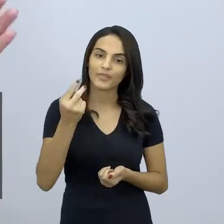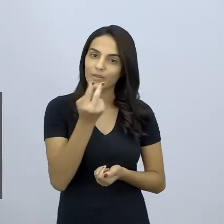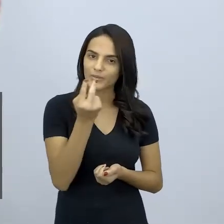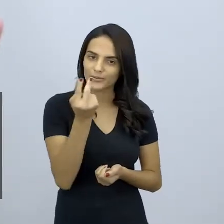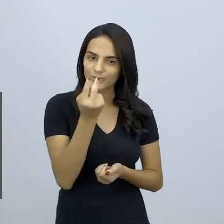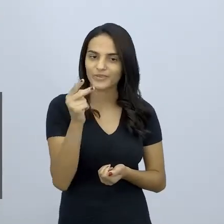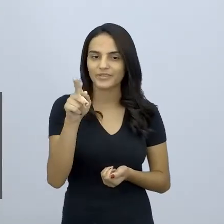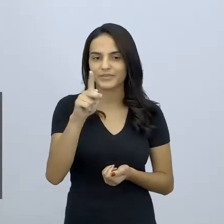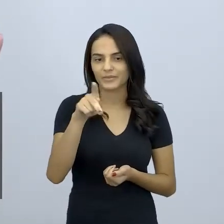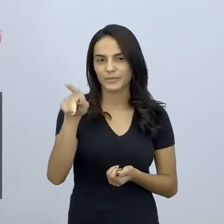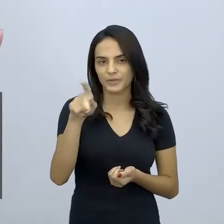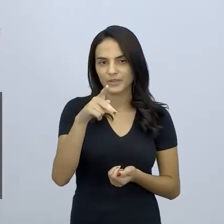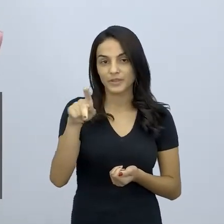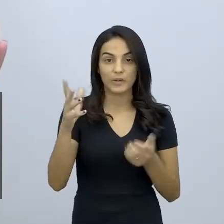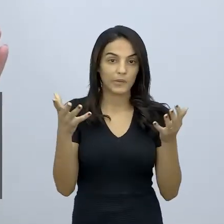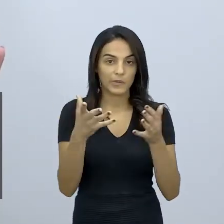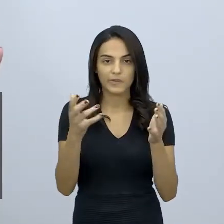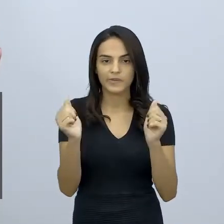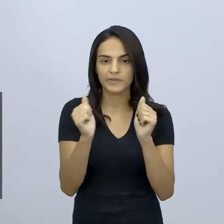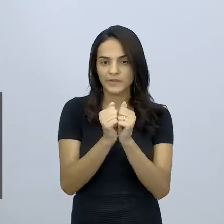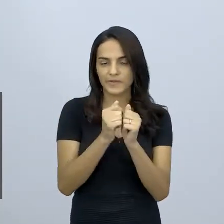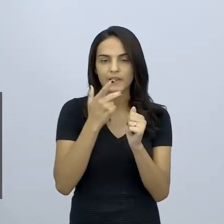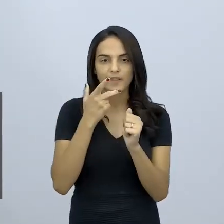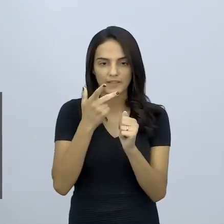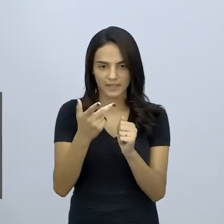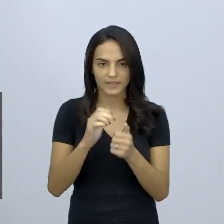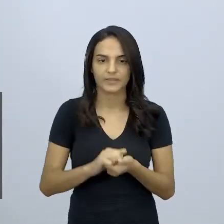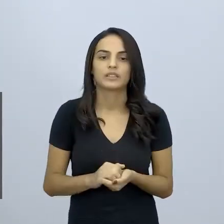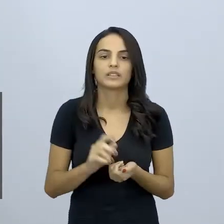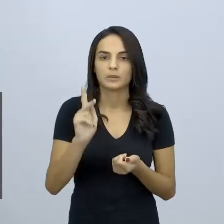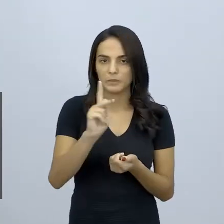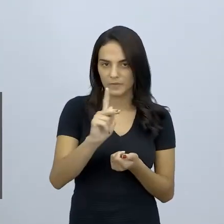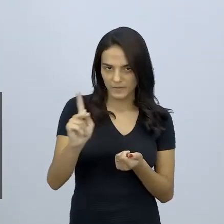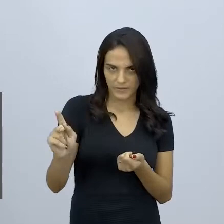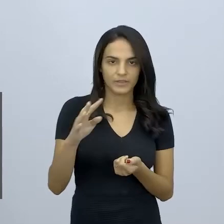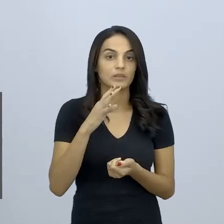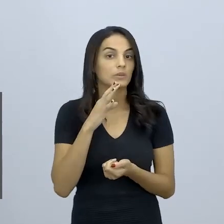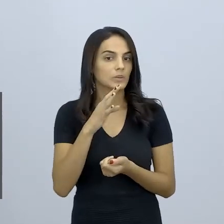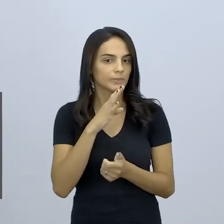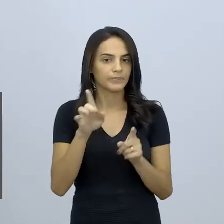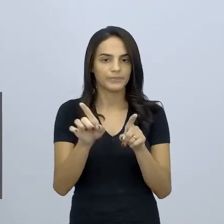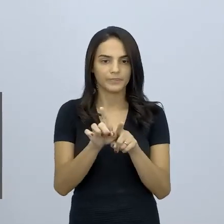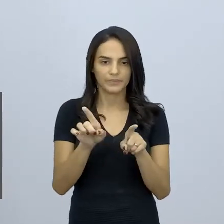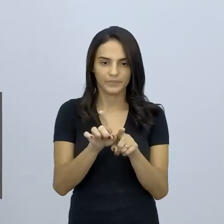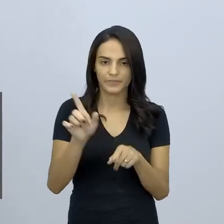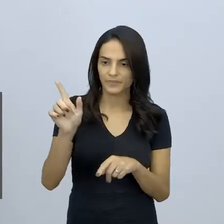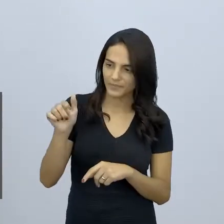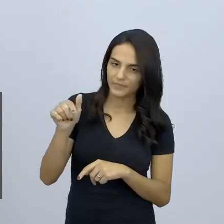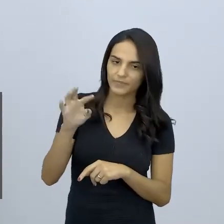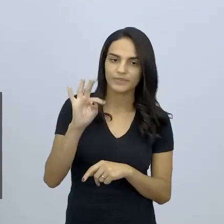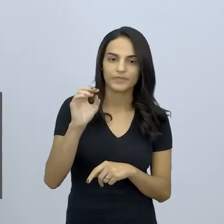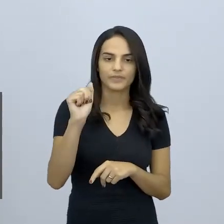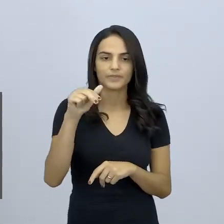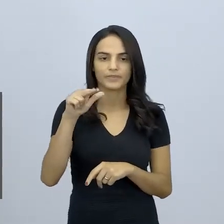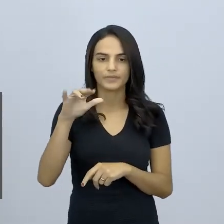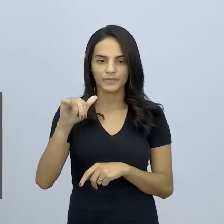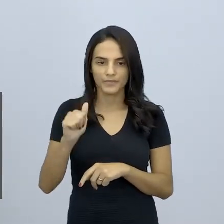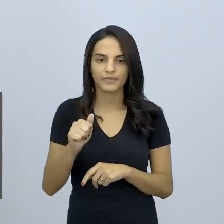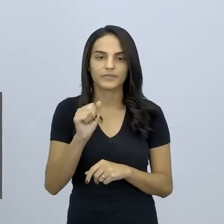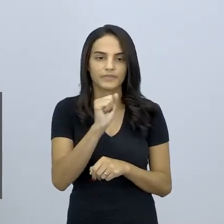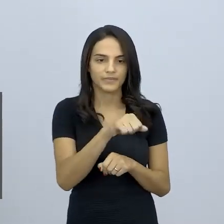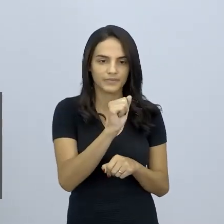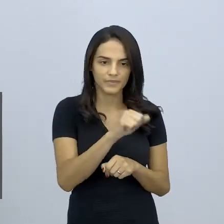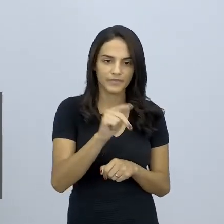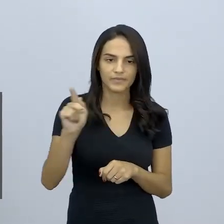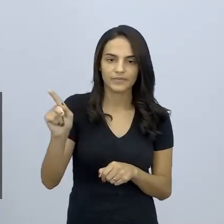duas professoras hoje aqui falando com vocês, estudantes e os professores que te conhecem também, né, Tânia, das formações. Sim, tem os professores